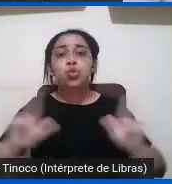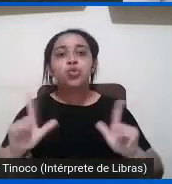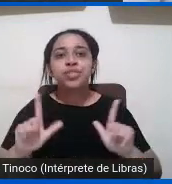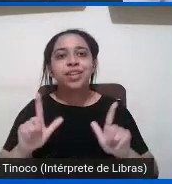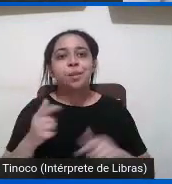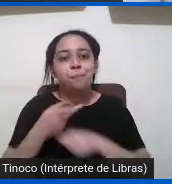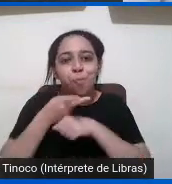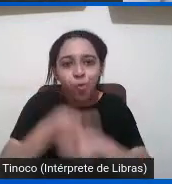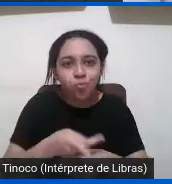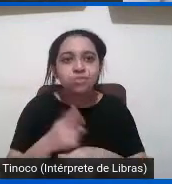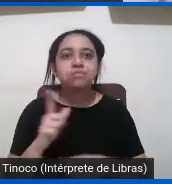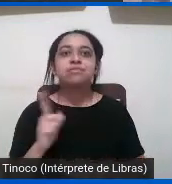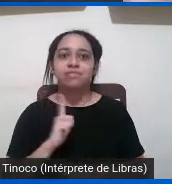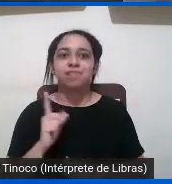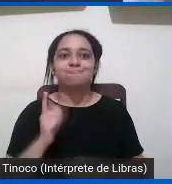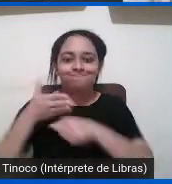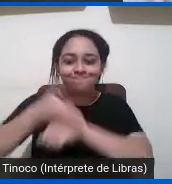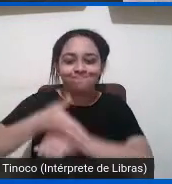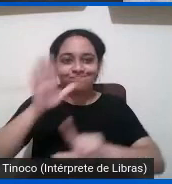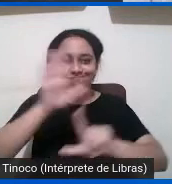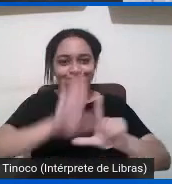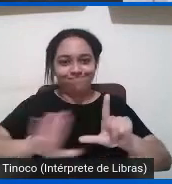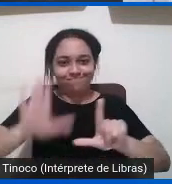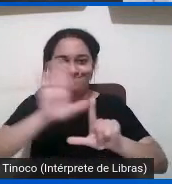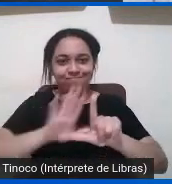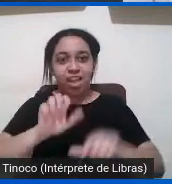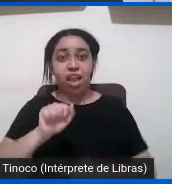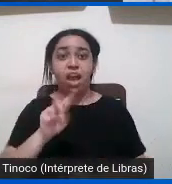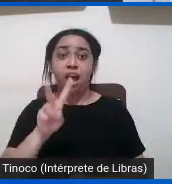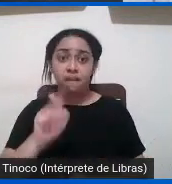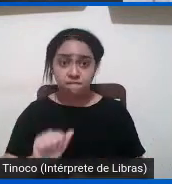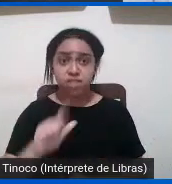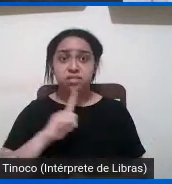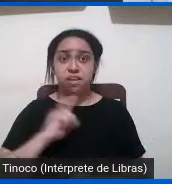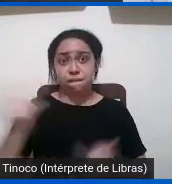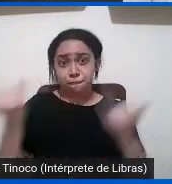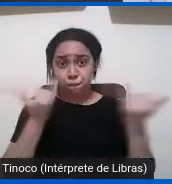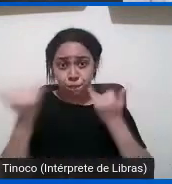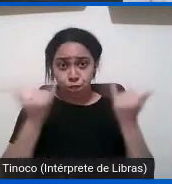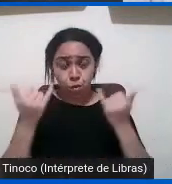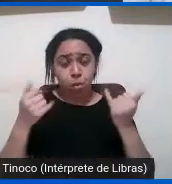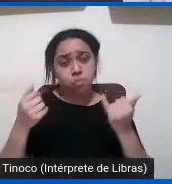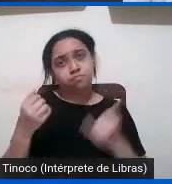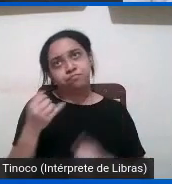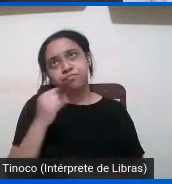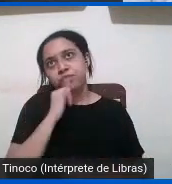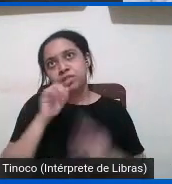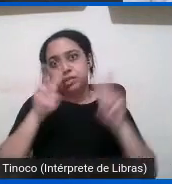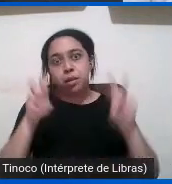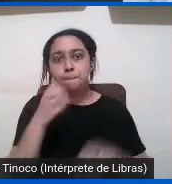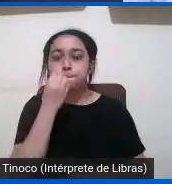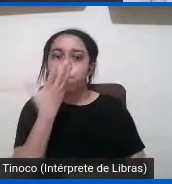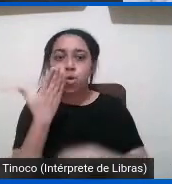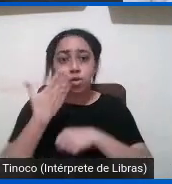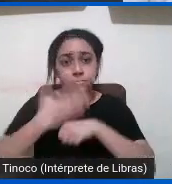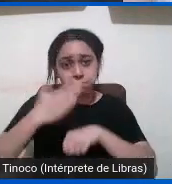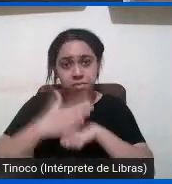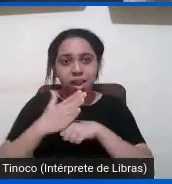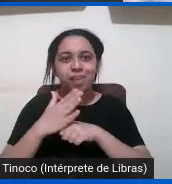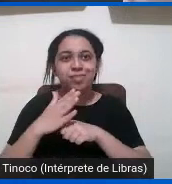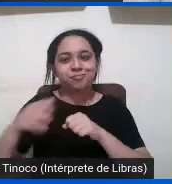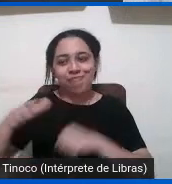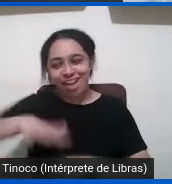a um ambiente virtual de aprendizagem onde ele vai ter por exemplo informações sobre boas práticas de estudo em educação a distância